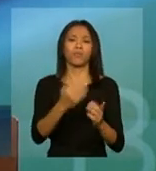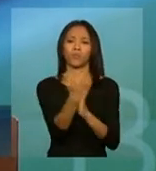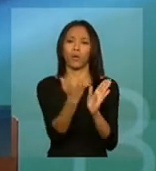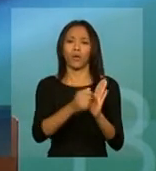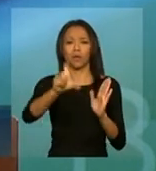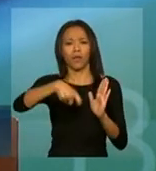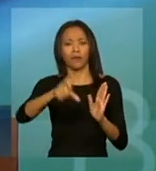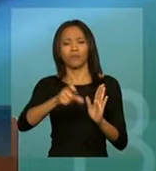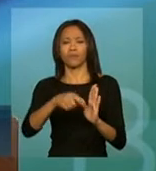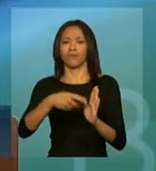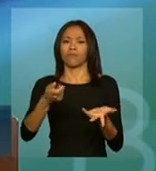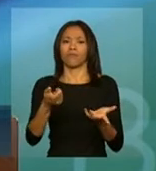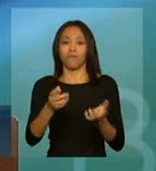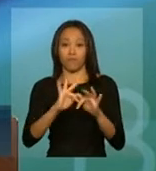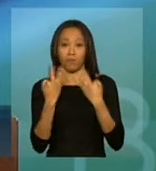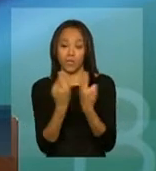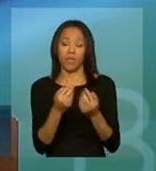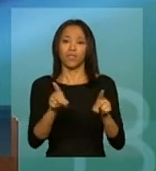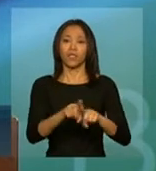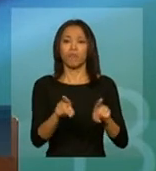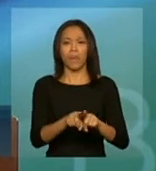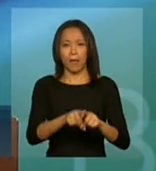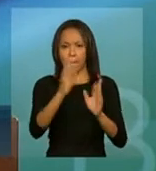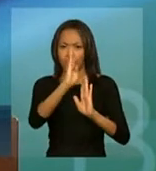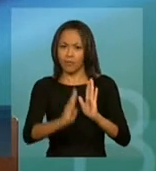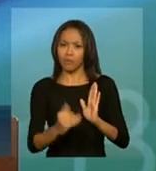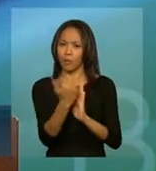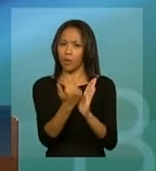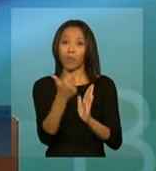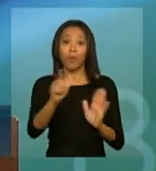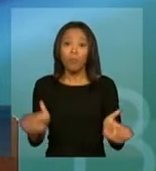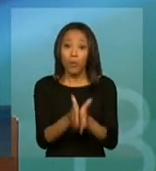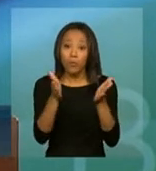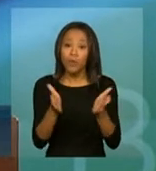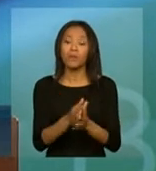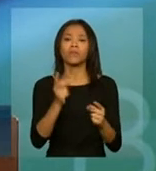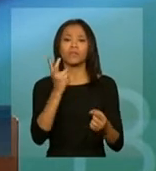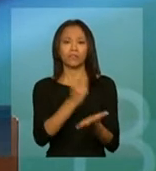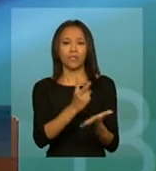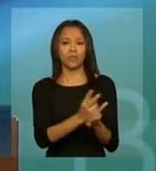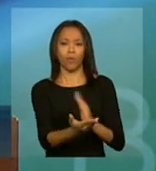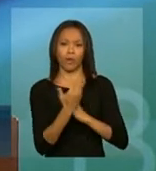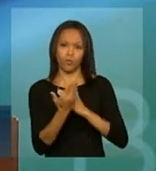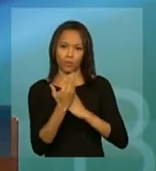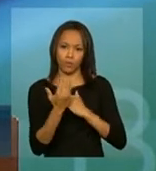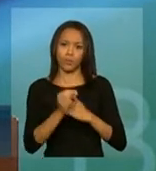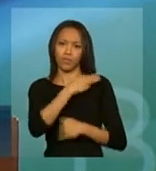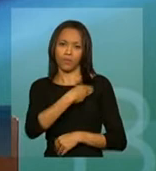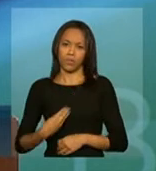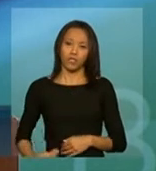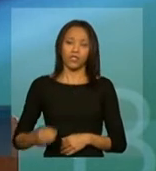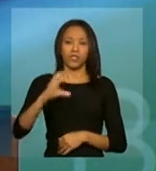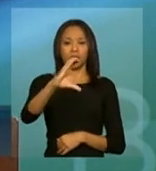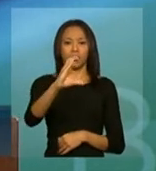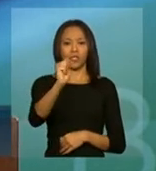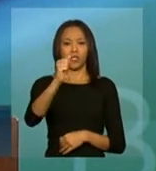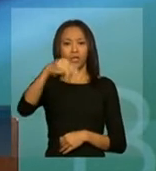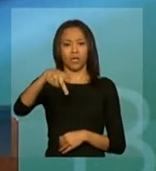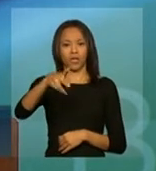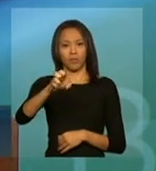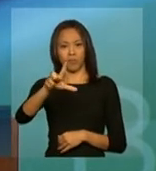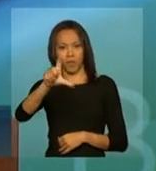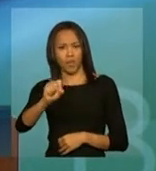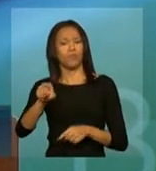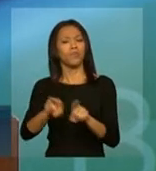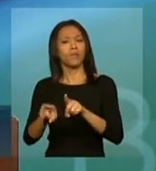Brasil Sem Miséria, com a dedicação irretocável da ministra Tereza Campelo e todos os outros que trabalham em conjunto com